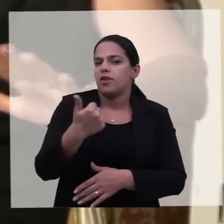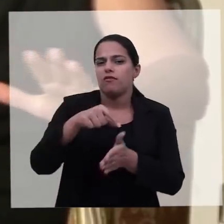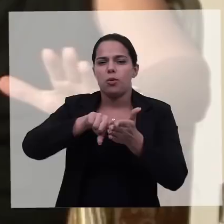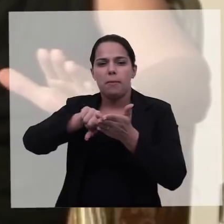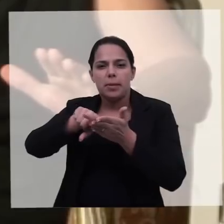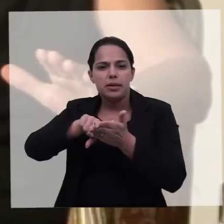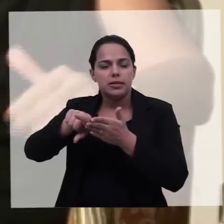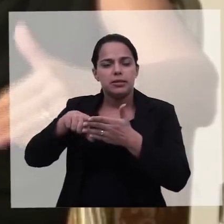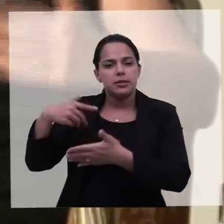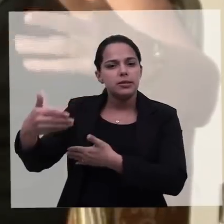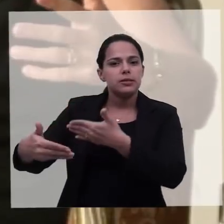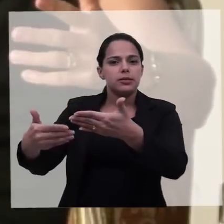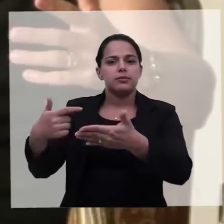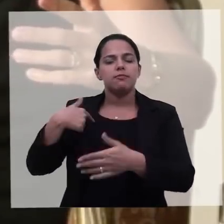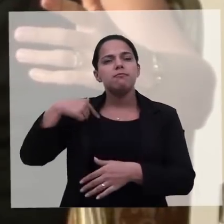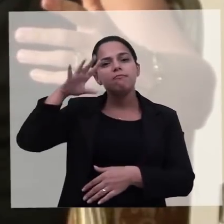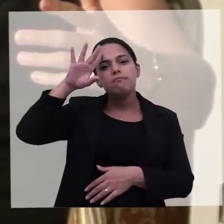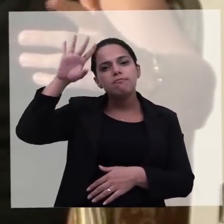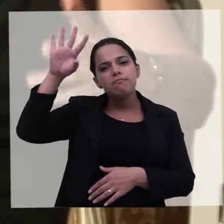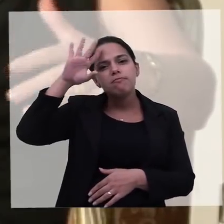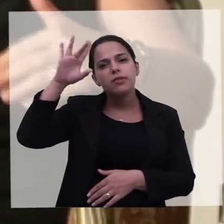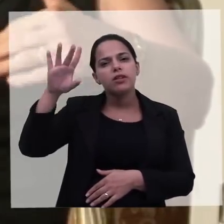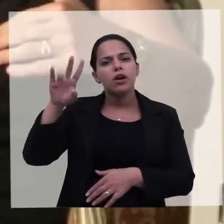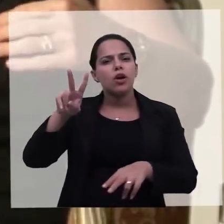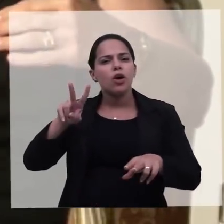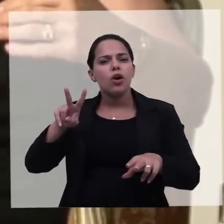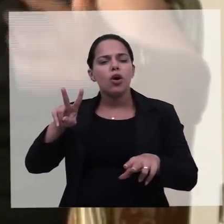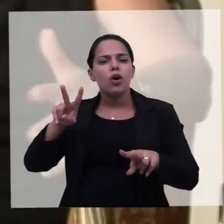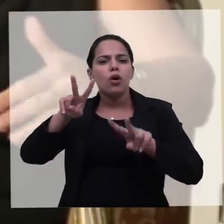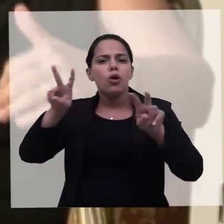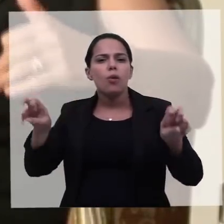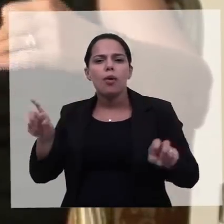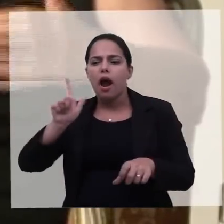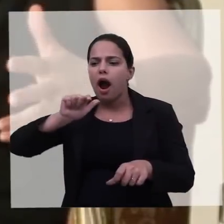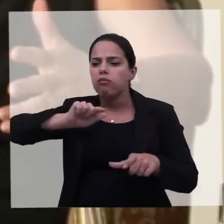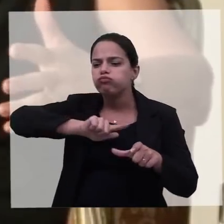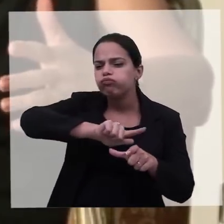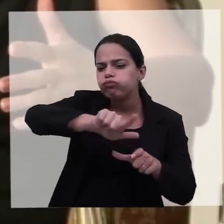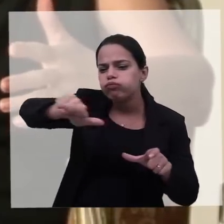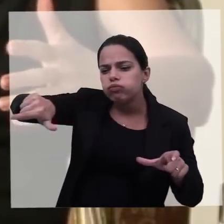pesquisa, espetacular. Agora que, vamos dizer, quando você pensa em manejo de